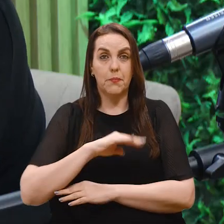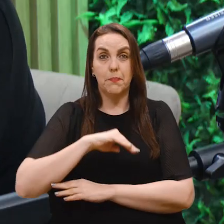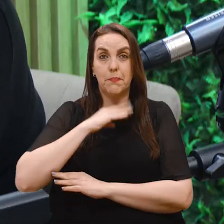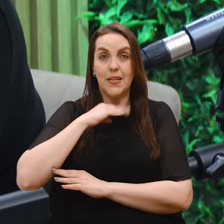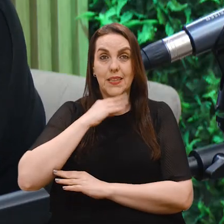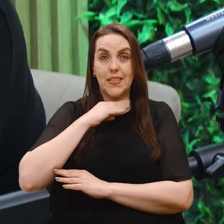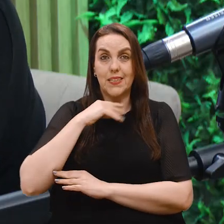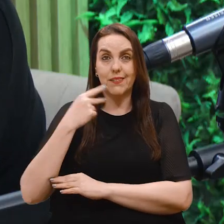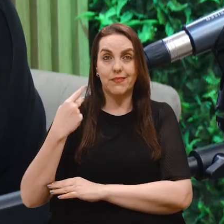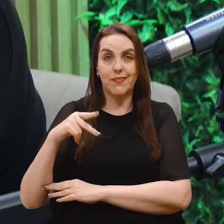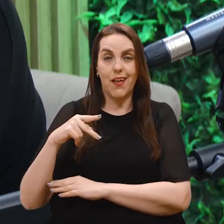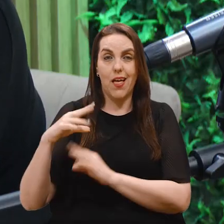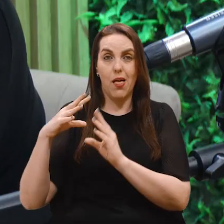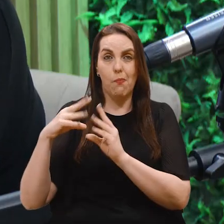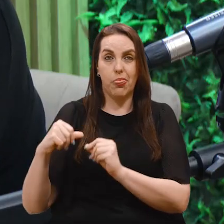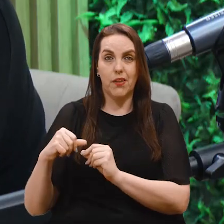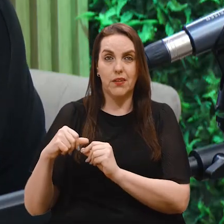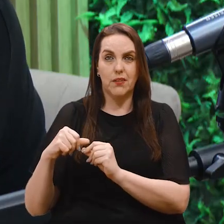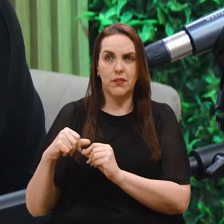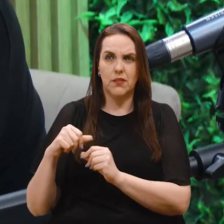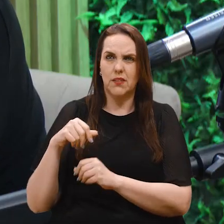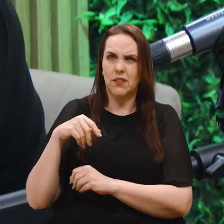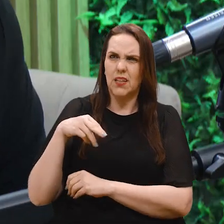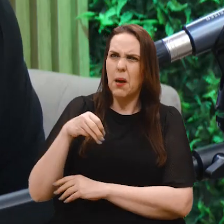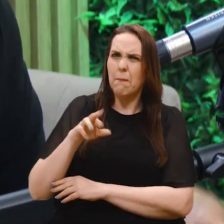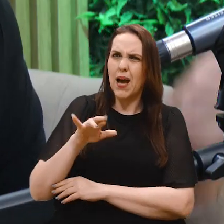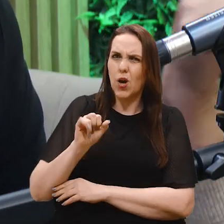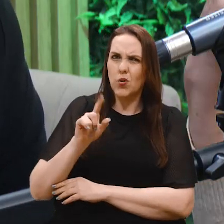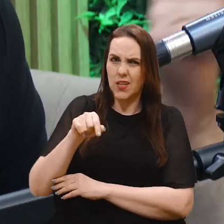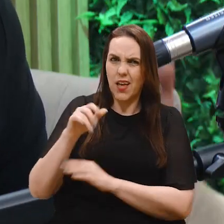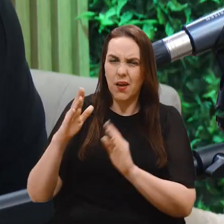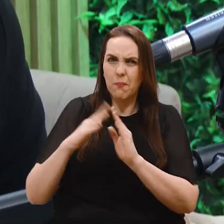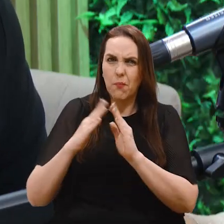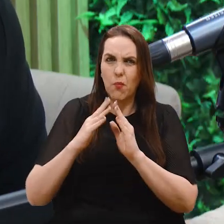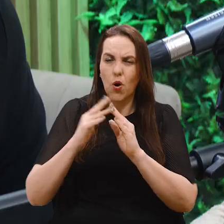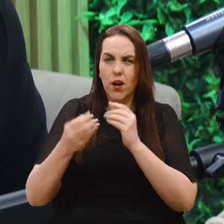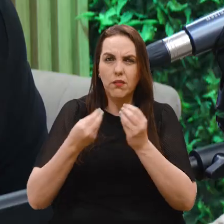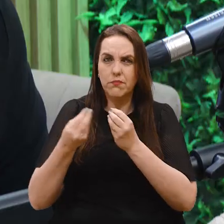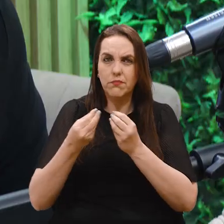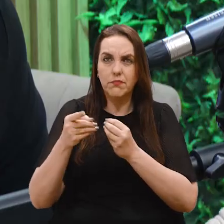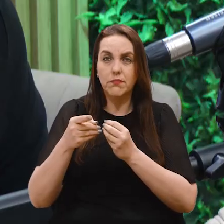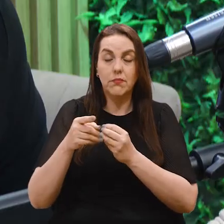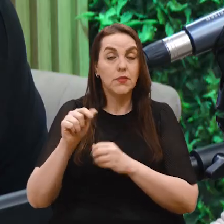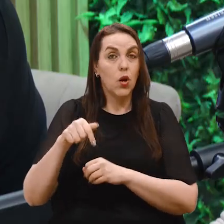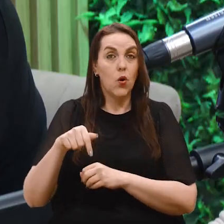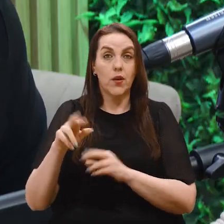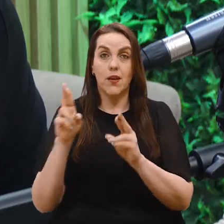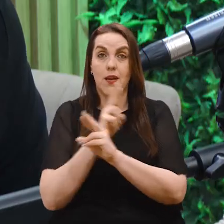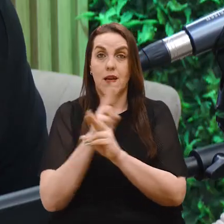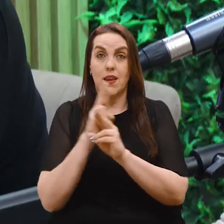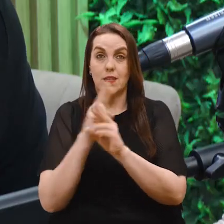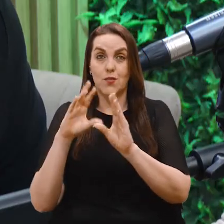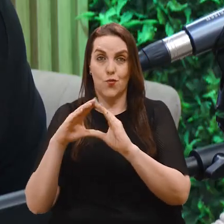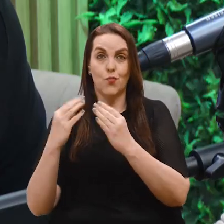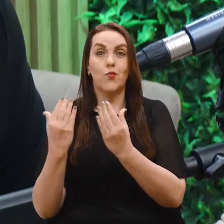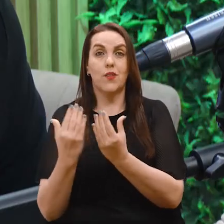ela descarrega. Marcos, dos moradores. Não, ali. O Marcos, o daqui das relações comunitárias.